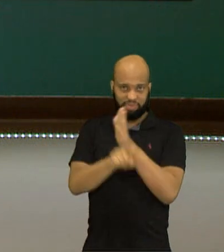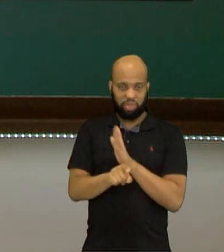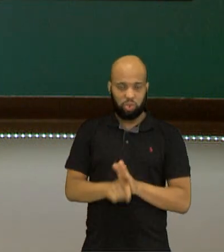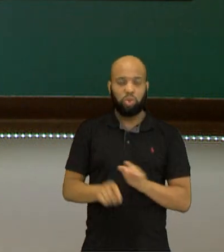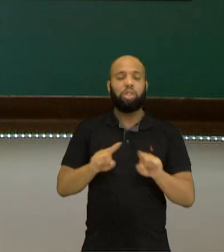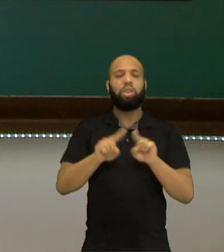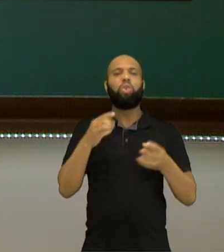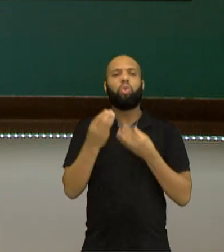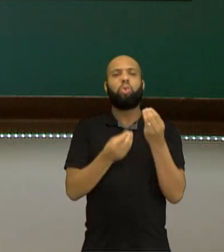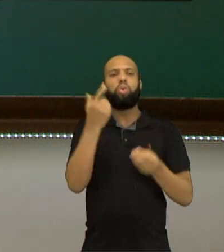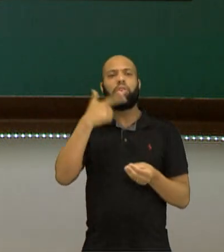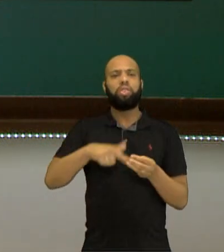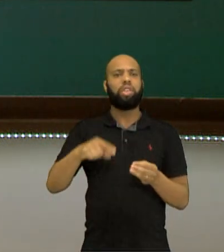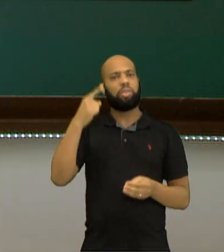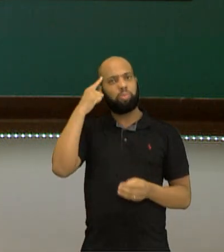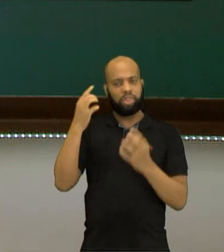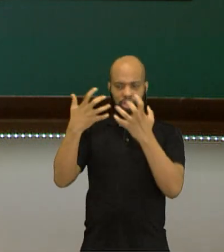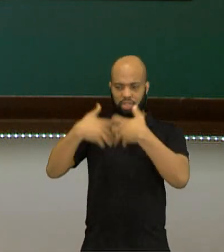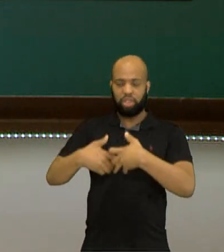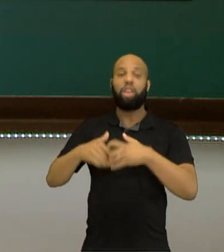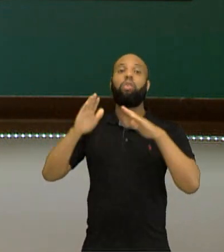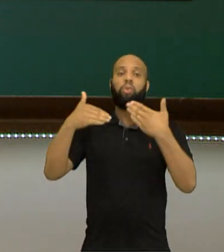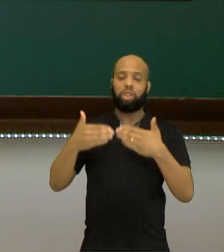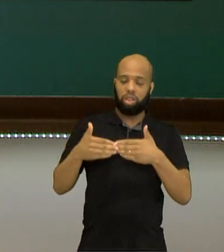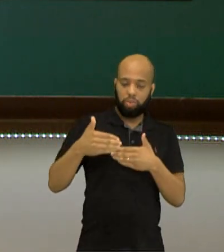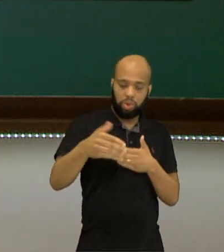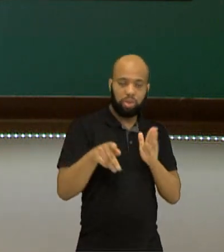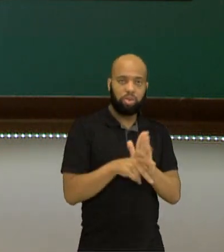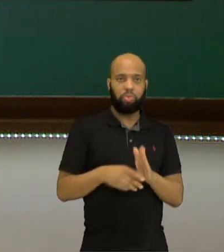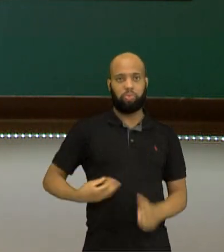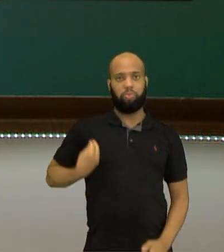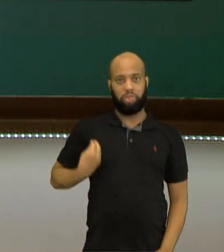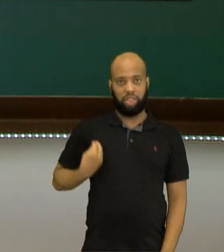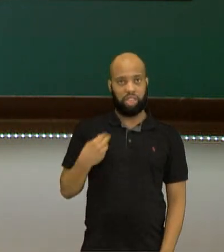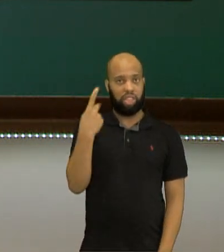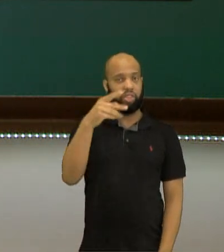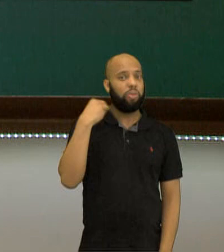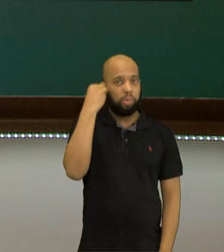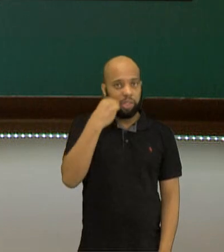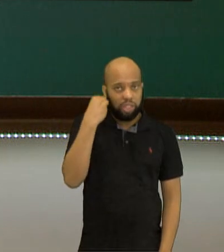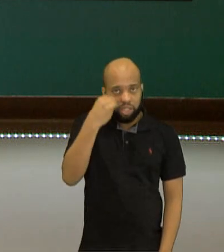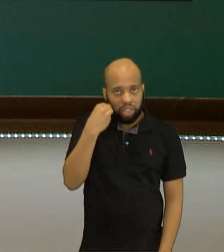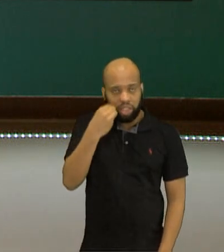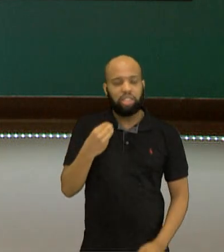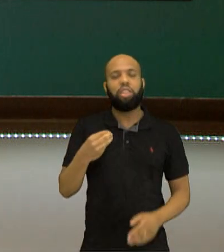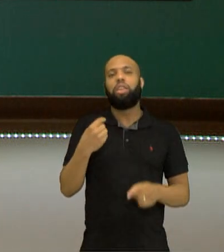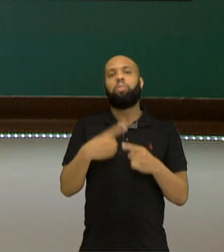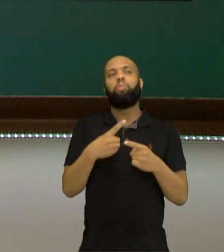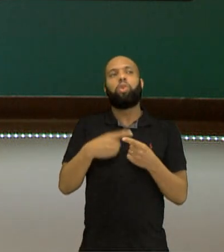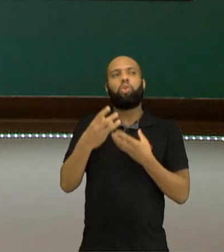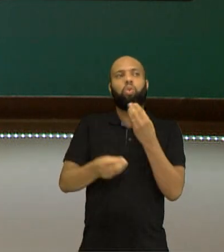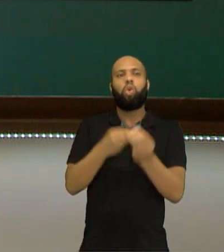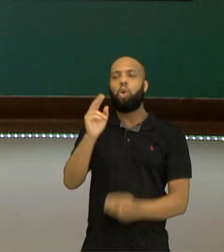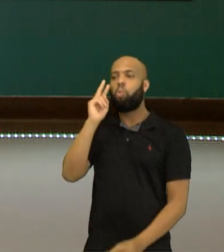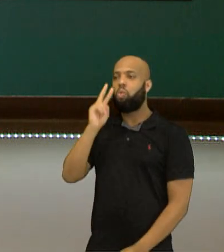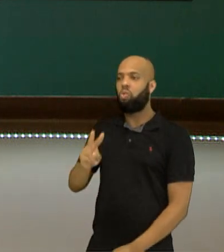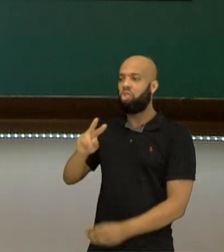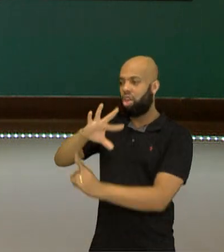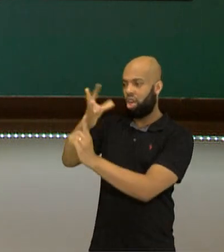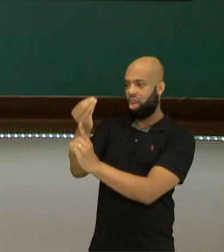que eu chego a isso? Ora, a partir da sua experiência de vida, da sua vivência, né? Como interpretar uma obra de